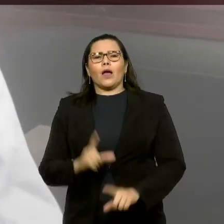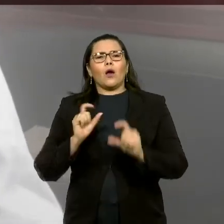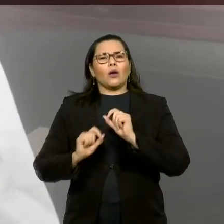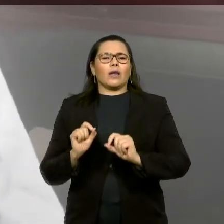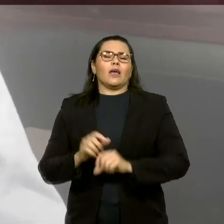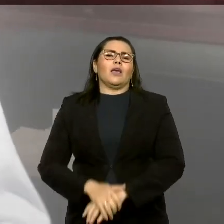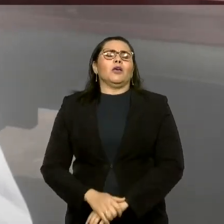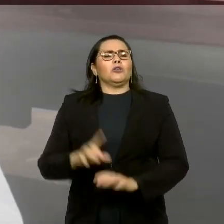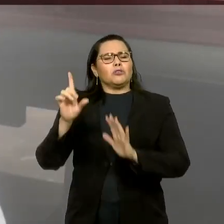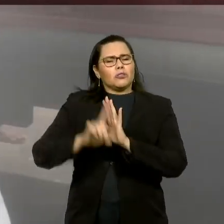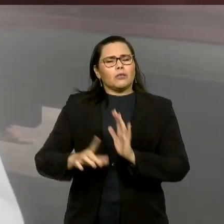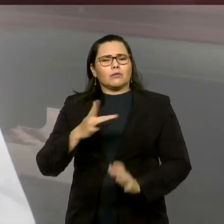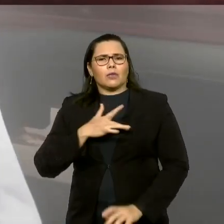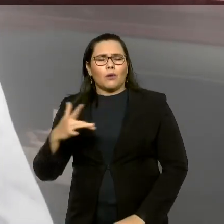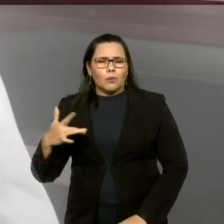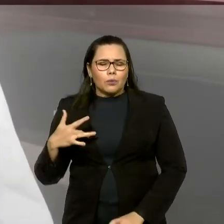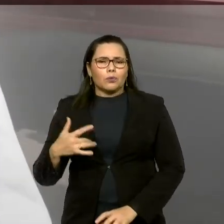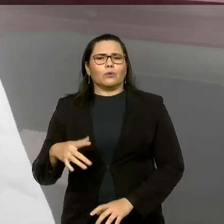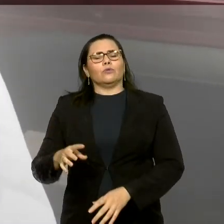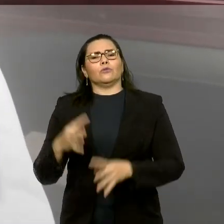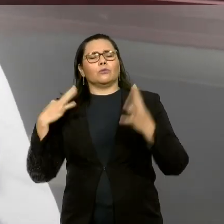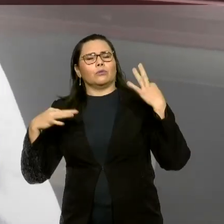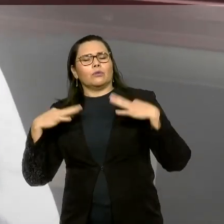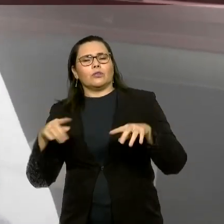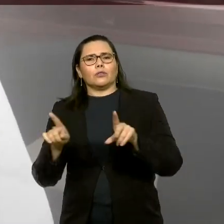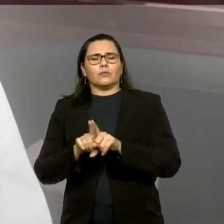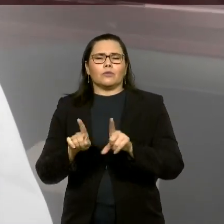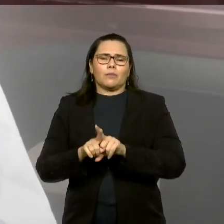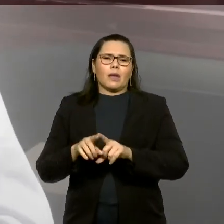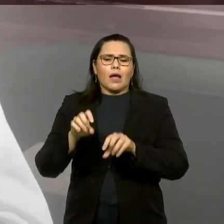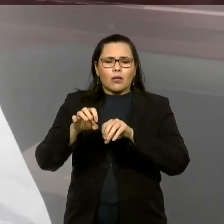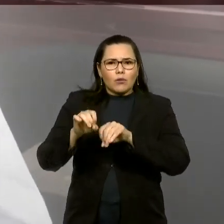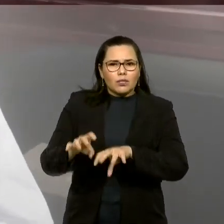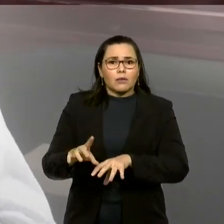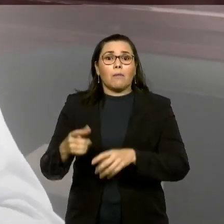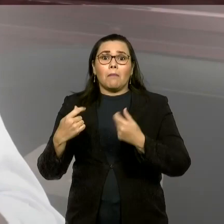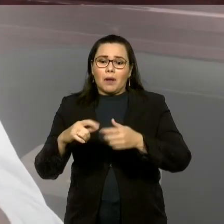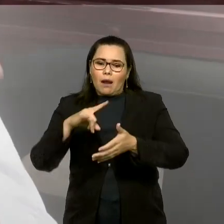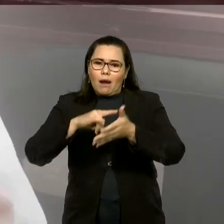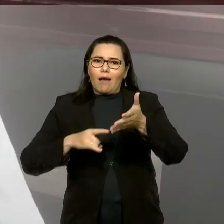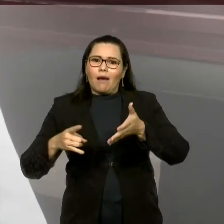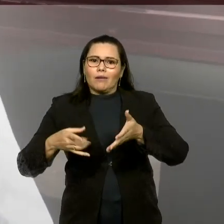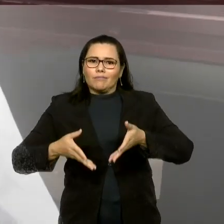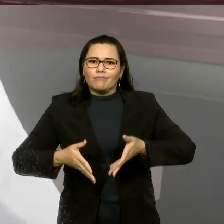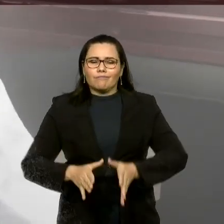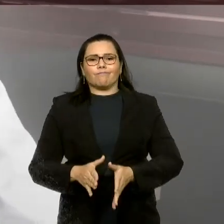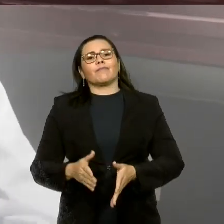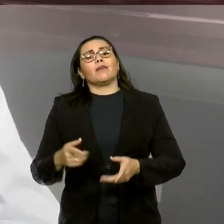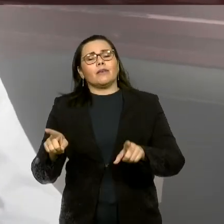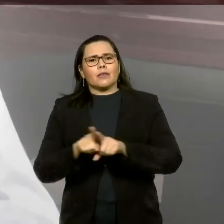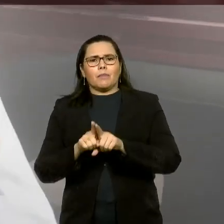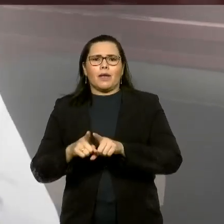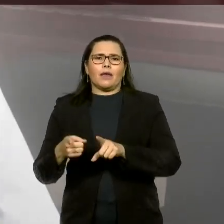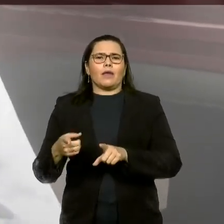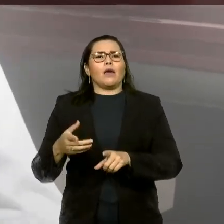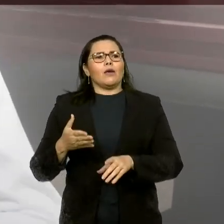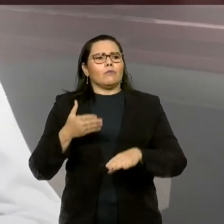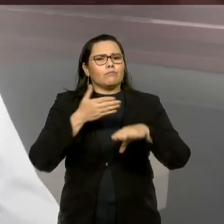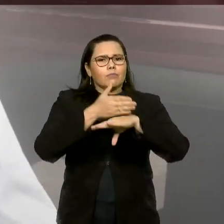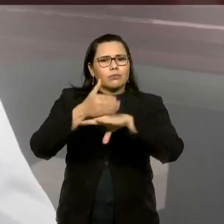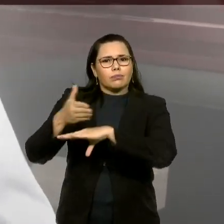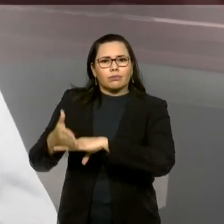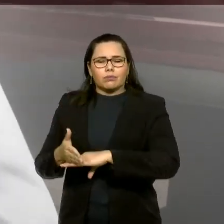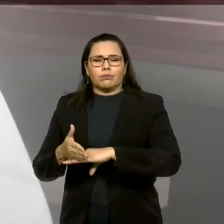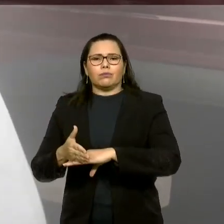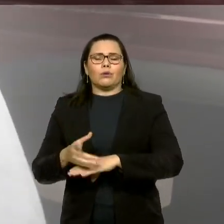saúde educação lazer convivência familiar e a partir desse termo de cooperação a gente vai poder fazer a busca ativa e levar cada vez mais direitos junto